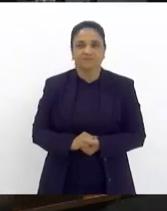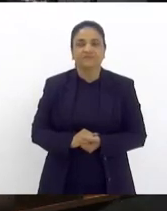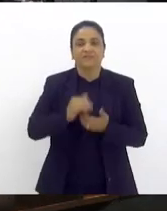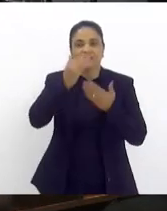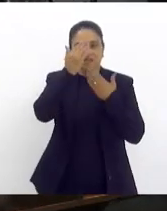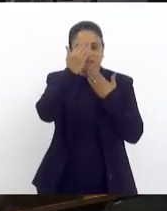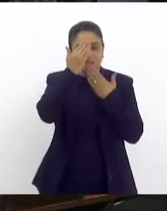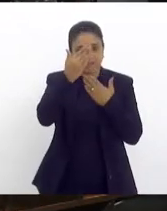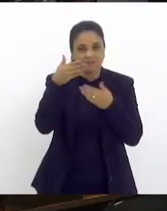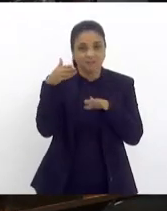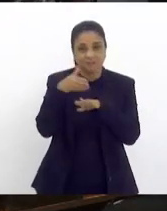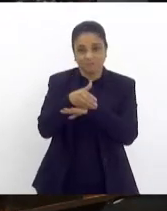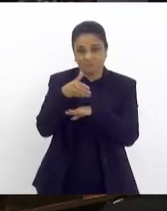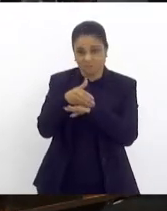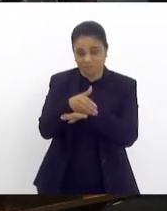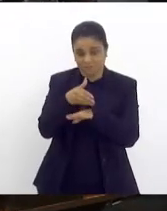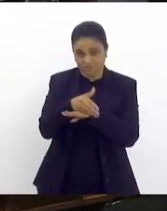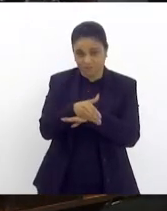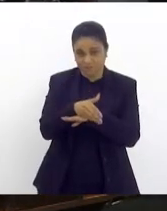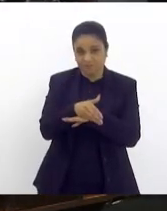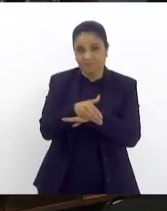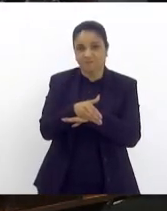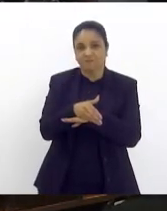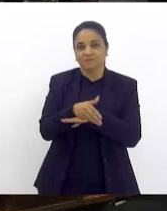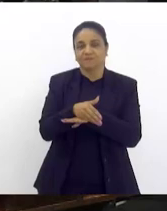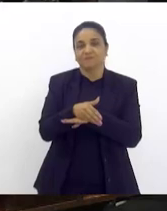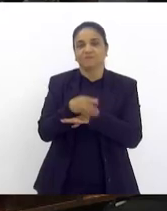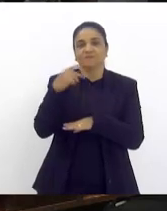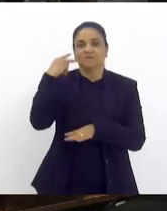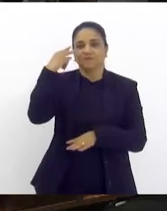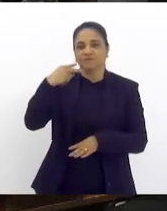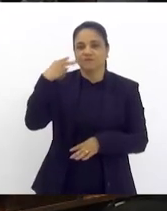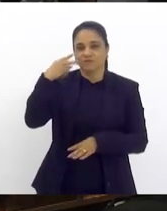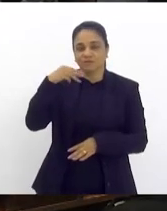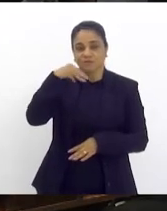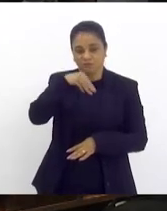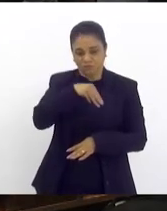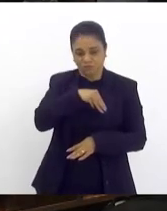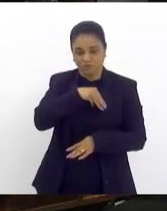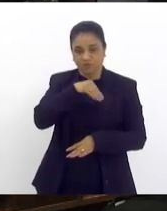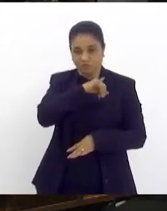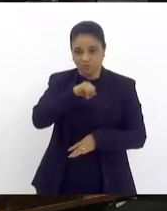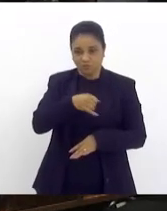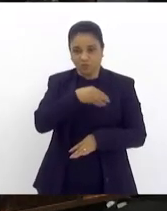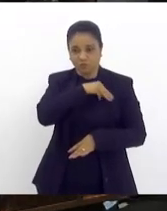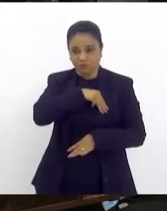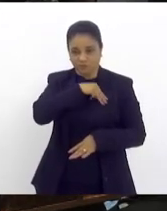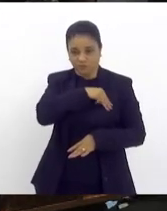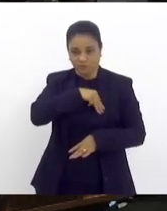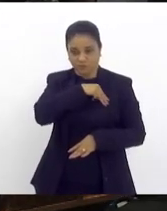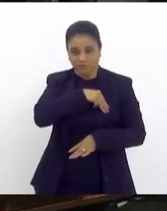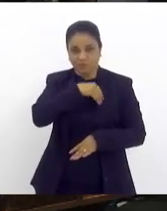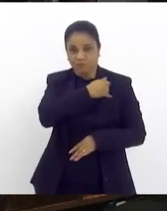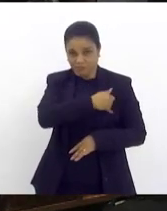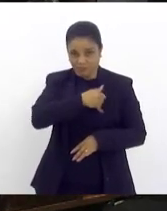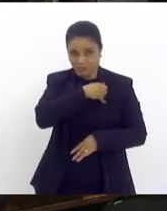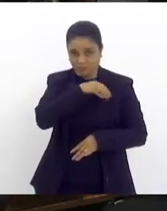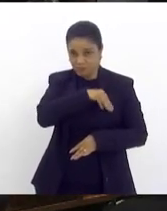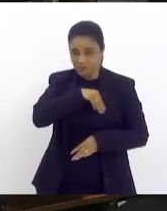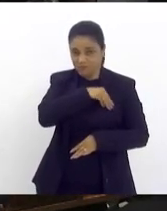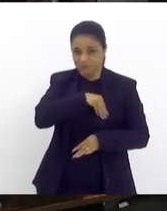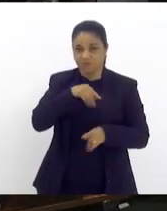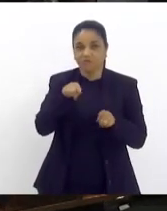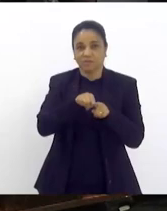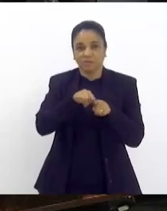Agradecer também a presença do vereador de São João de Meriti, Zé Galinha, auditor do Tribunal de Contas do Estado do Rio de